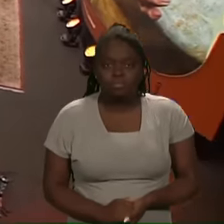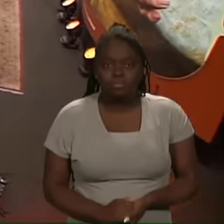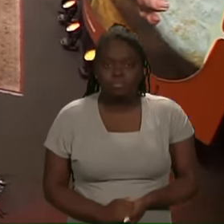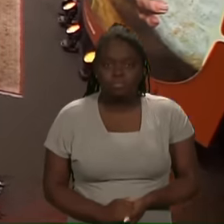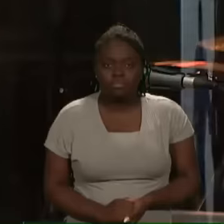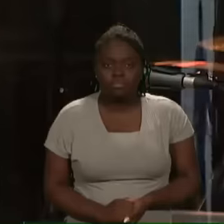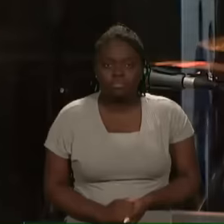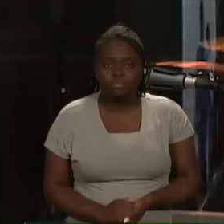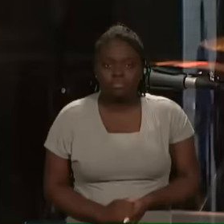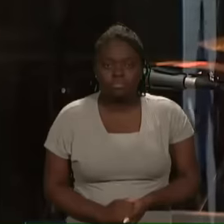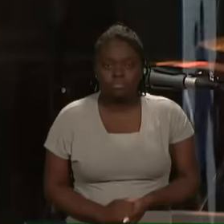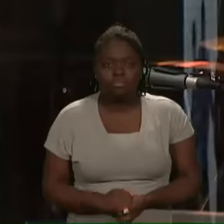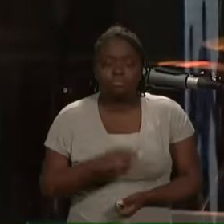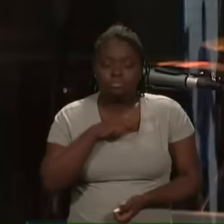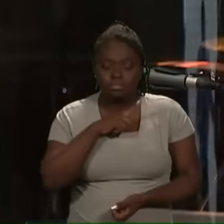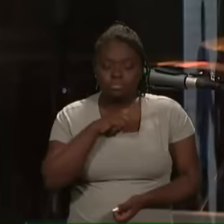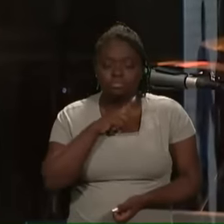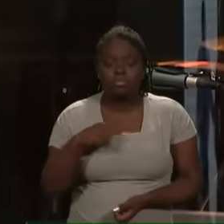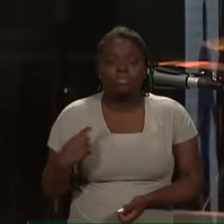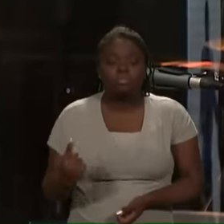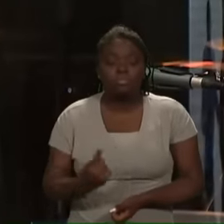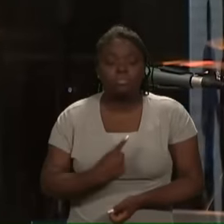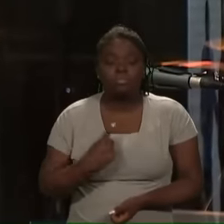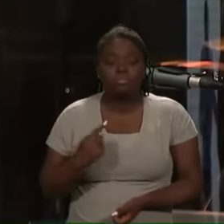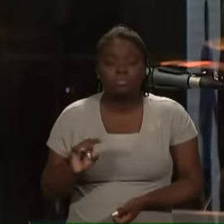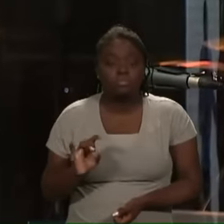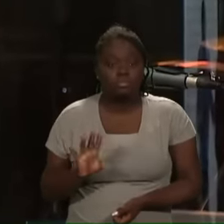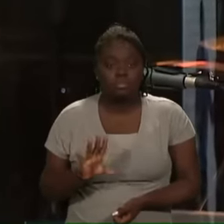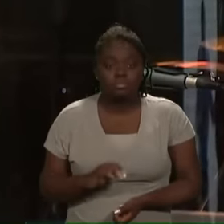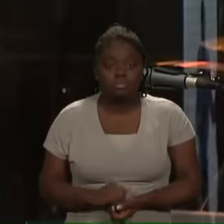Que sobra para nós é só isso: